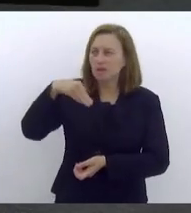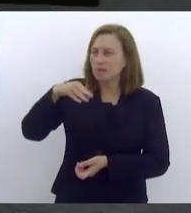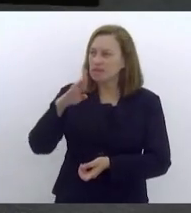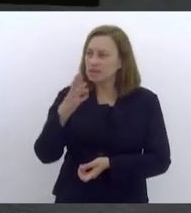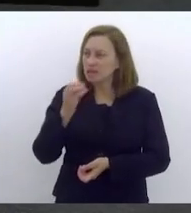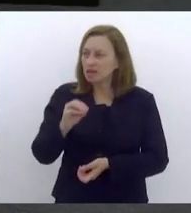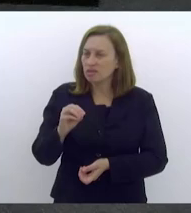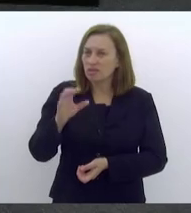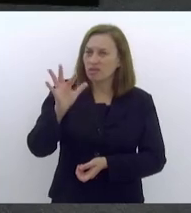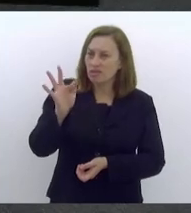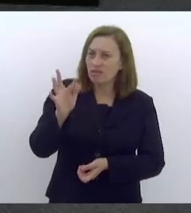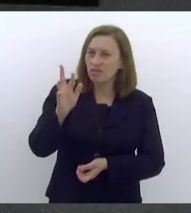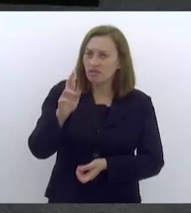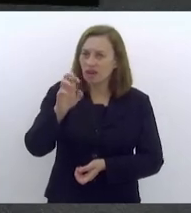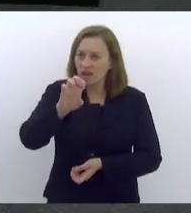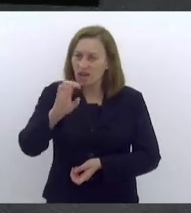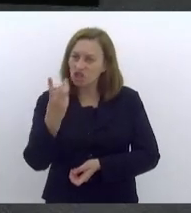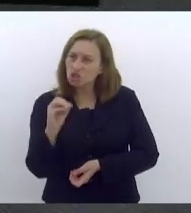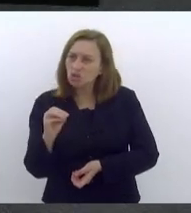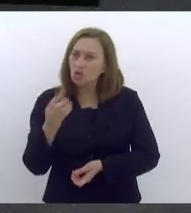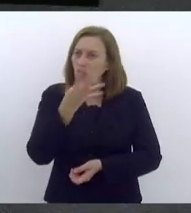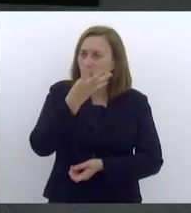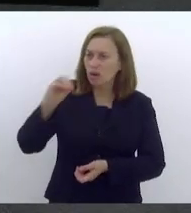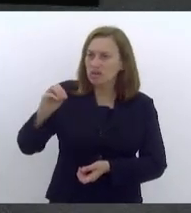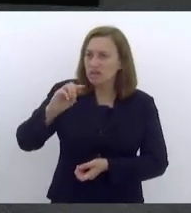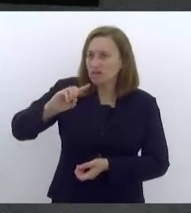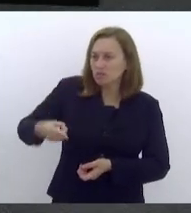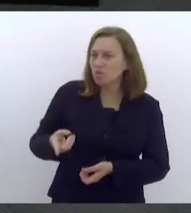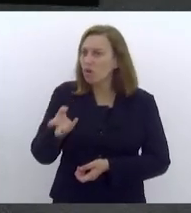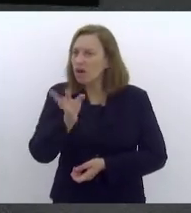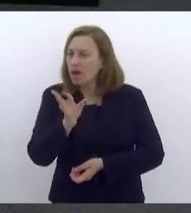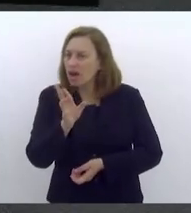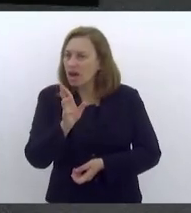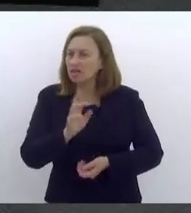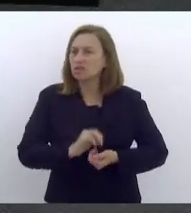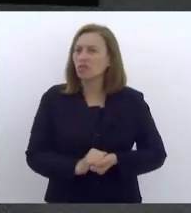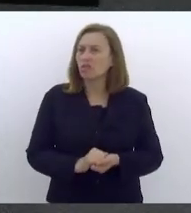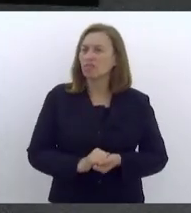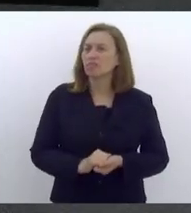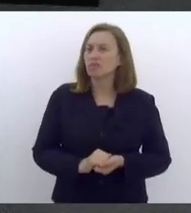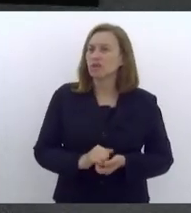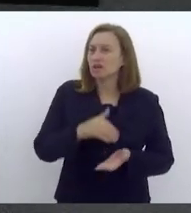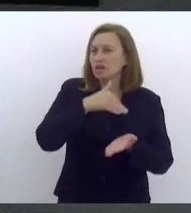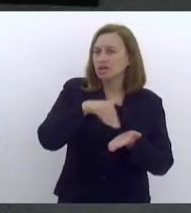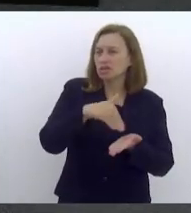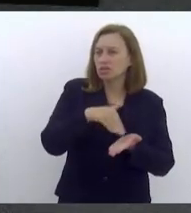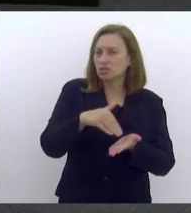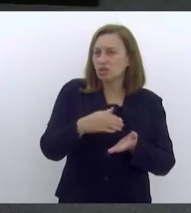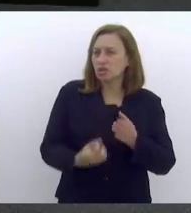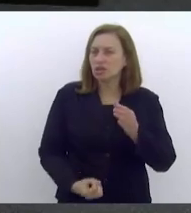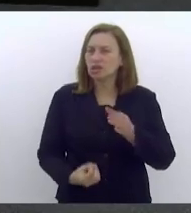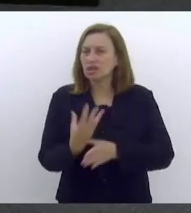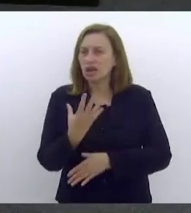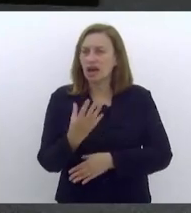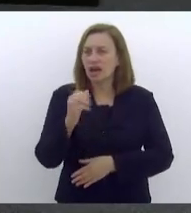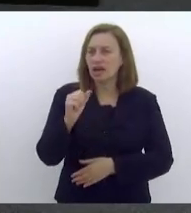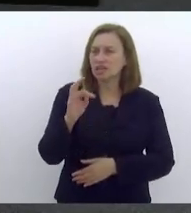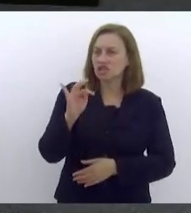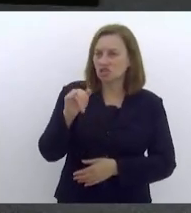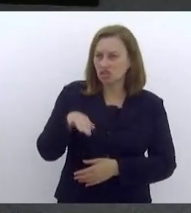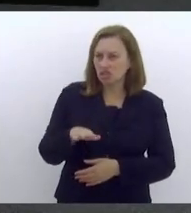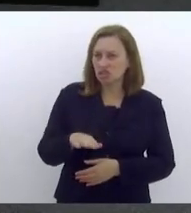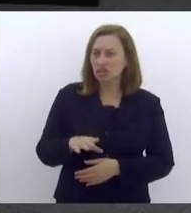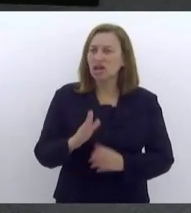juntos R$400 mil para montar o escritório da ATIS. A ATIS, deputado, é aquela possibilidade de você pegar